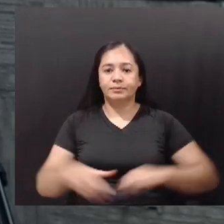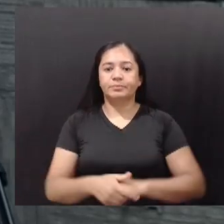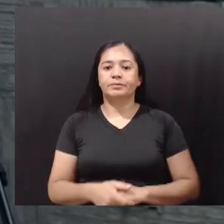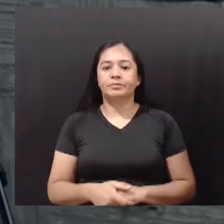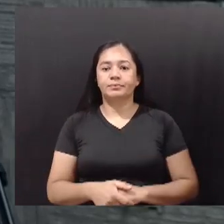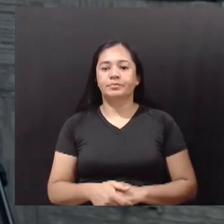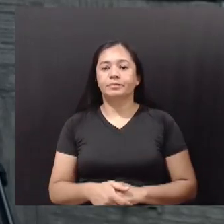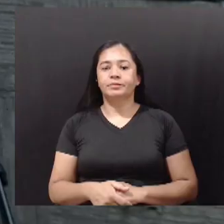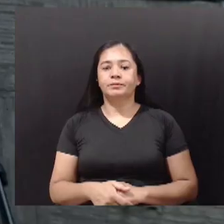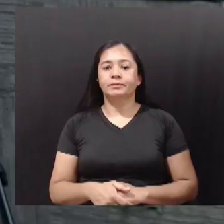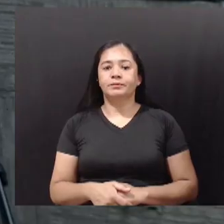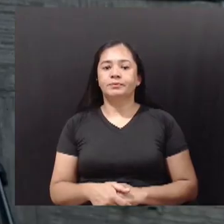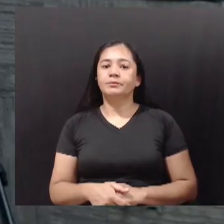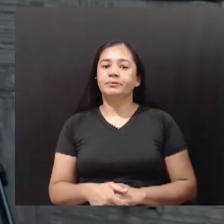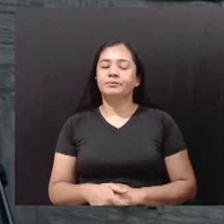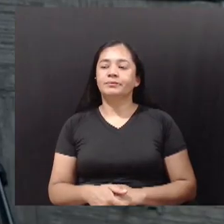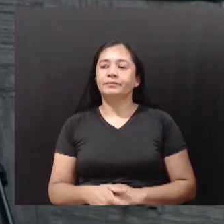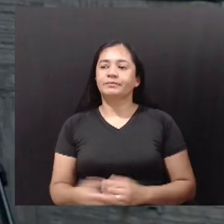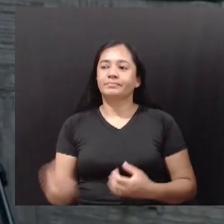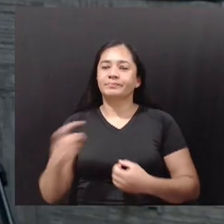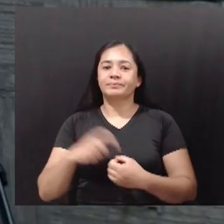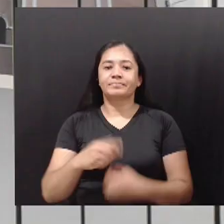campinas.sp.leg.br. É com você aí no estúdio, Gabriel.